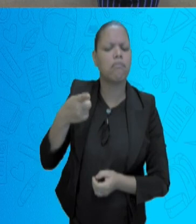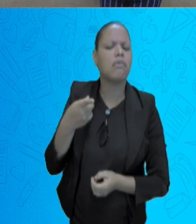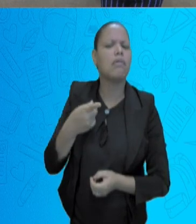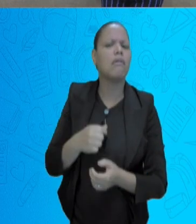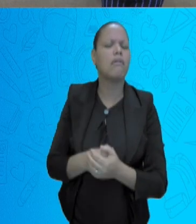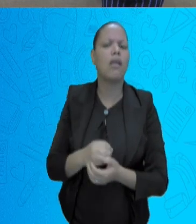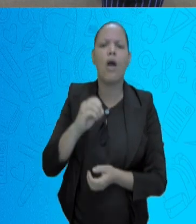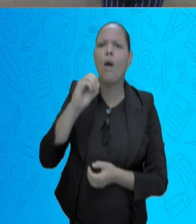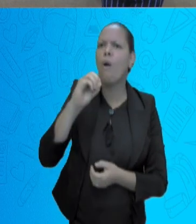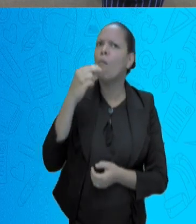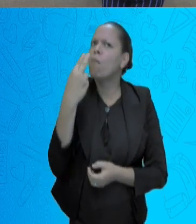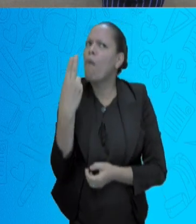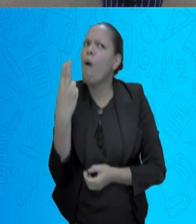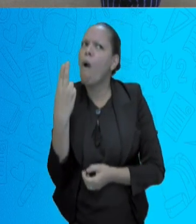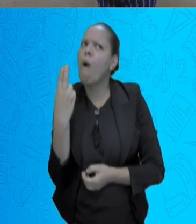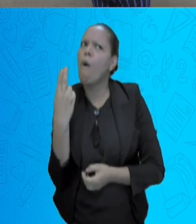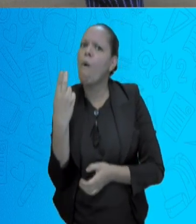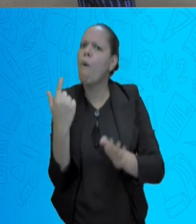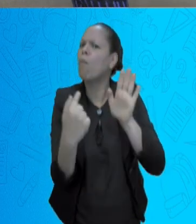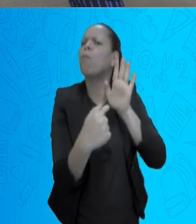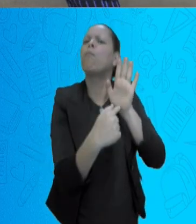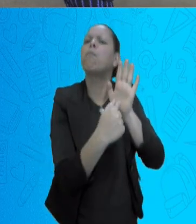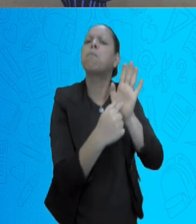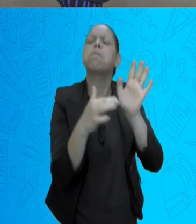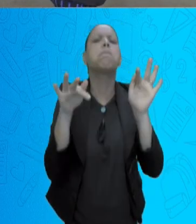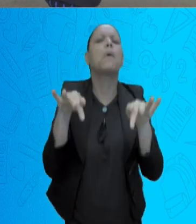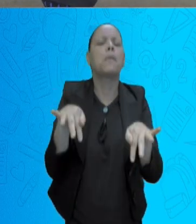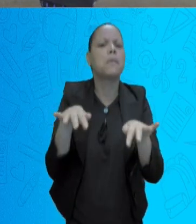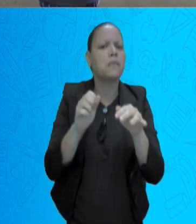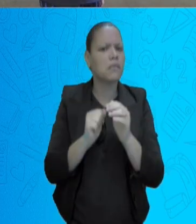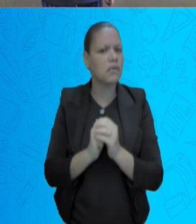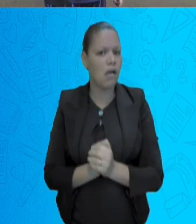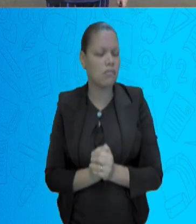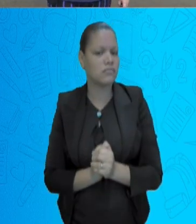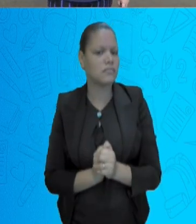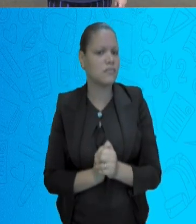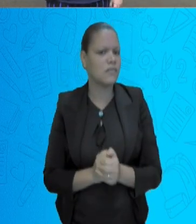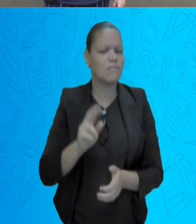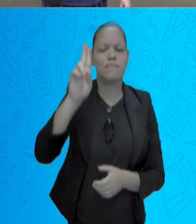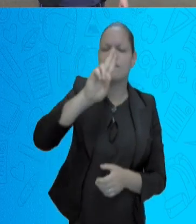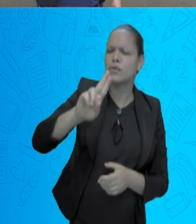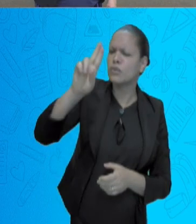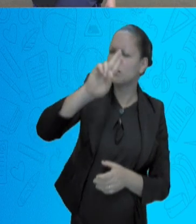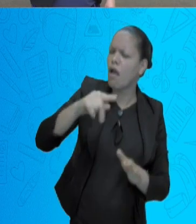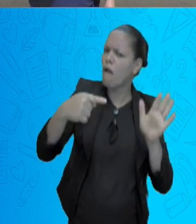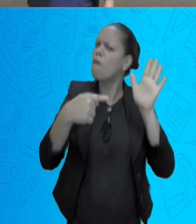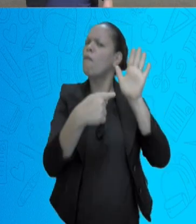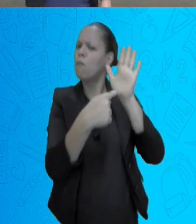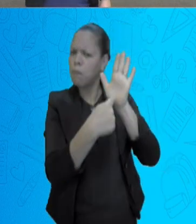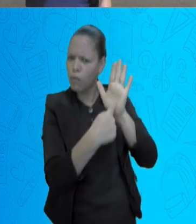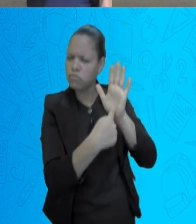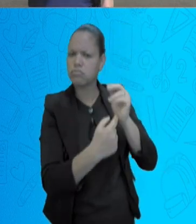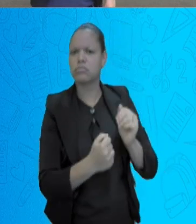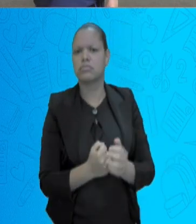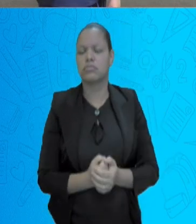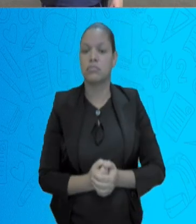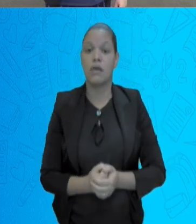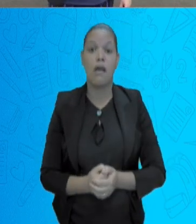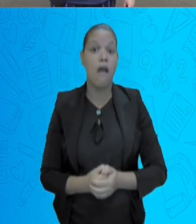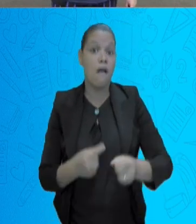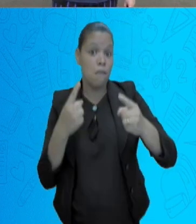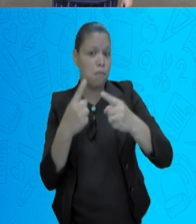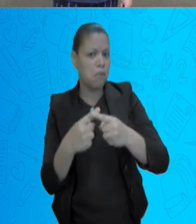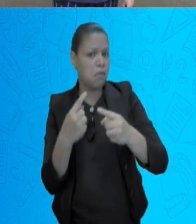final. Mas por que, professora, que eu vou usar o ponto final? Porque ali eu estou terminando essa frase. Ali eu